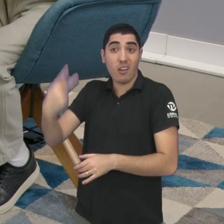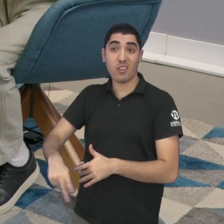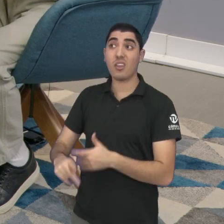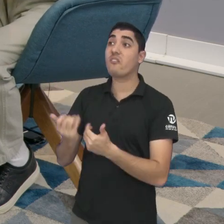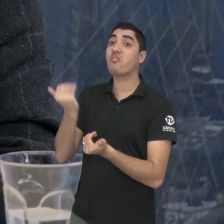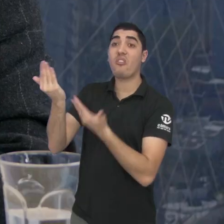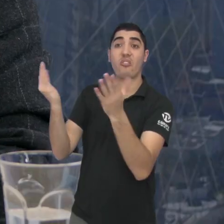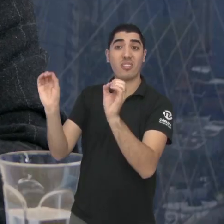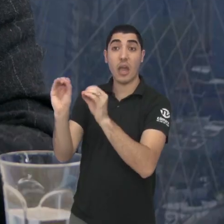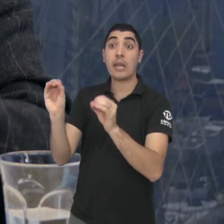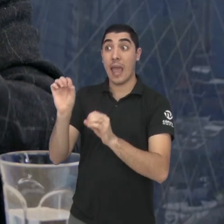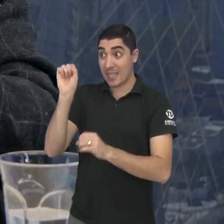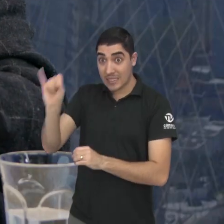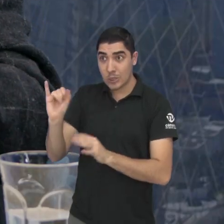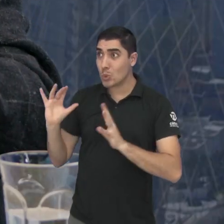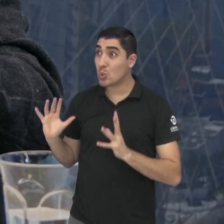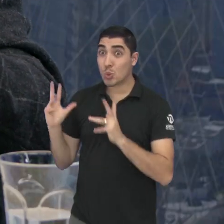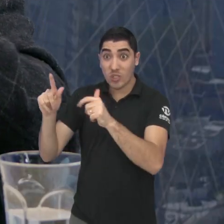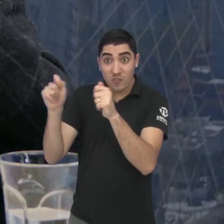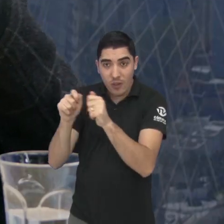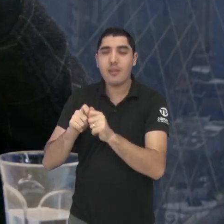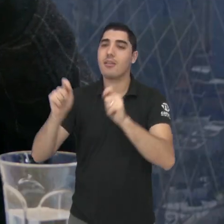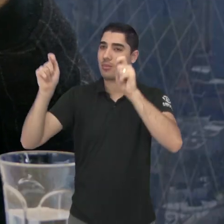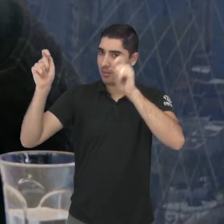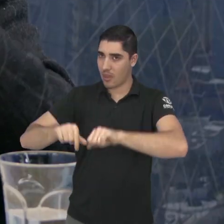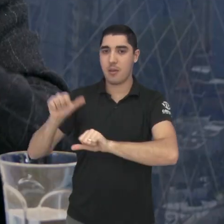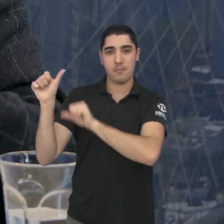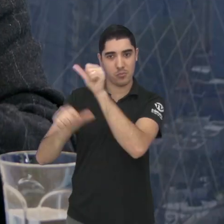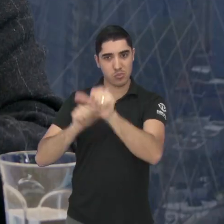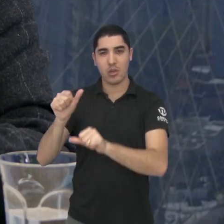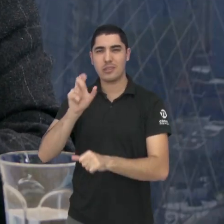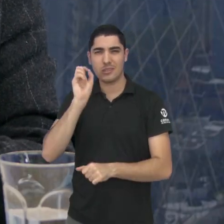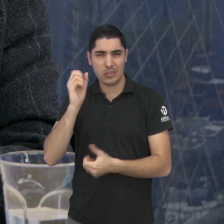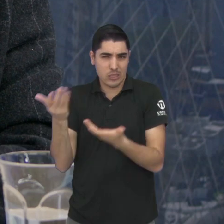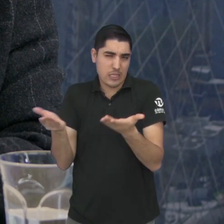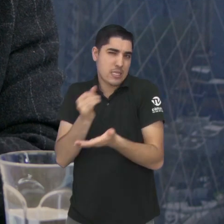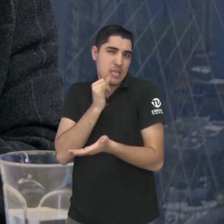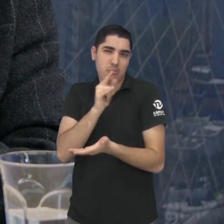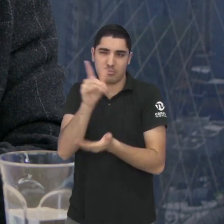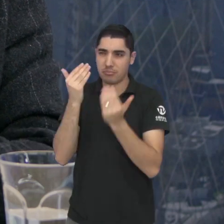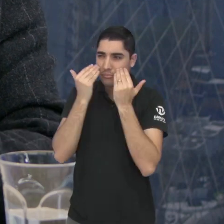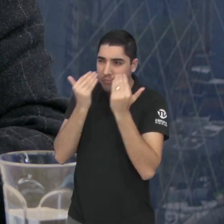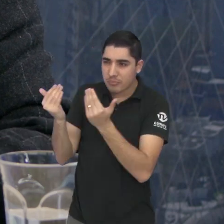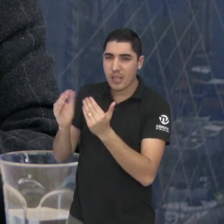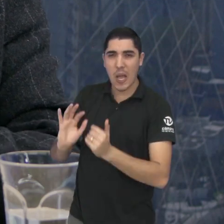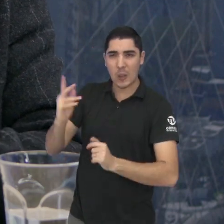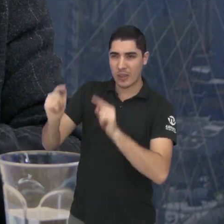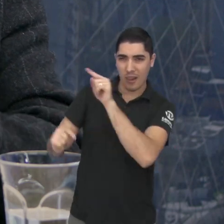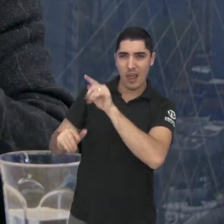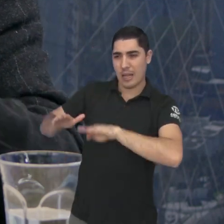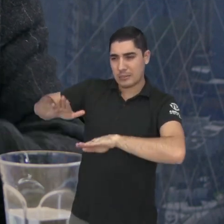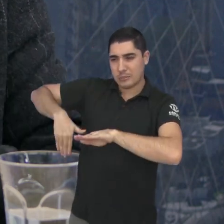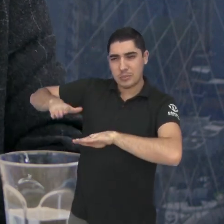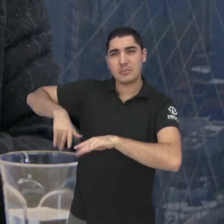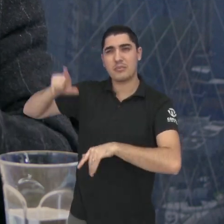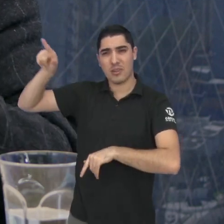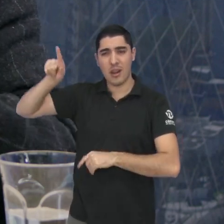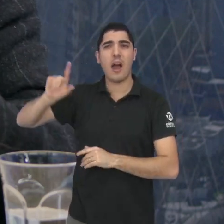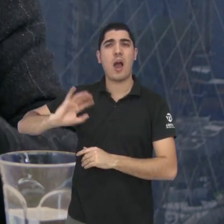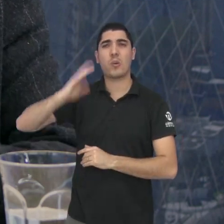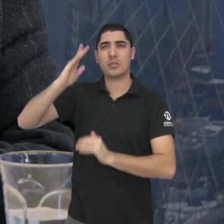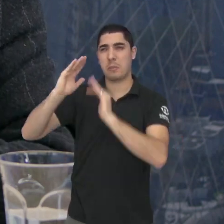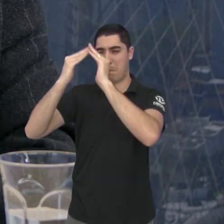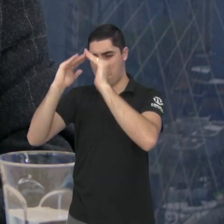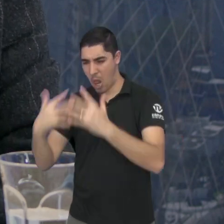você muda essas coisas que você está vendo acontecer aí, lá no litoral, que caiu casa, isso